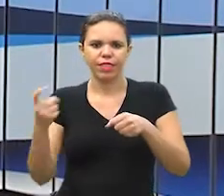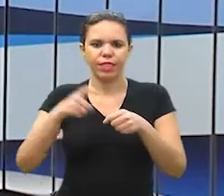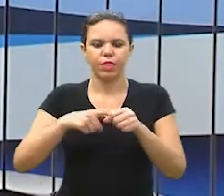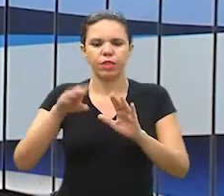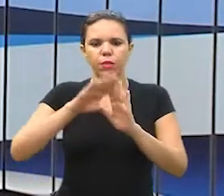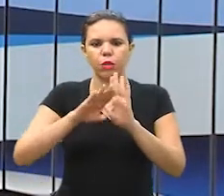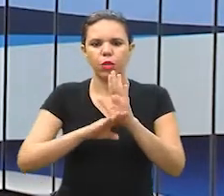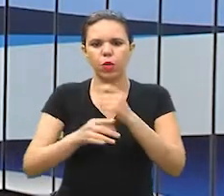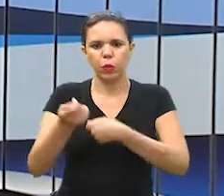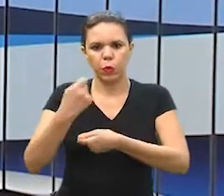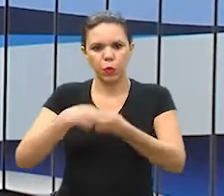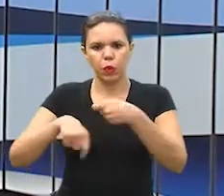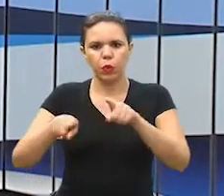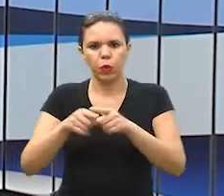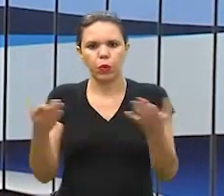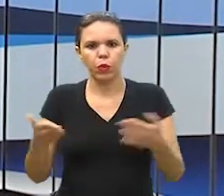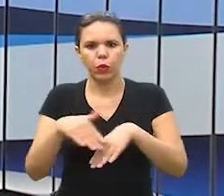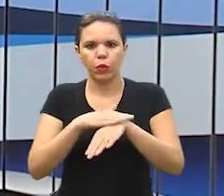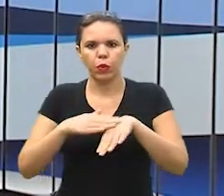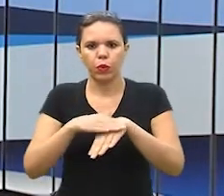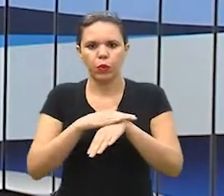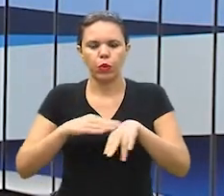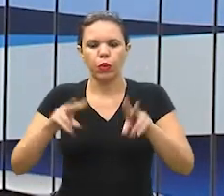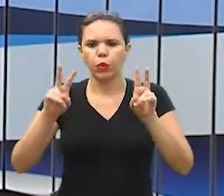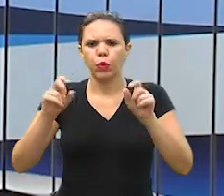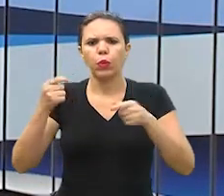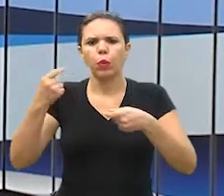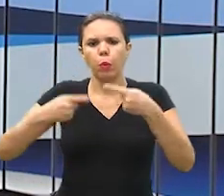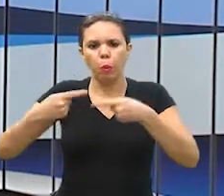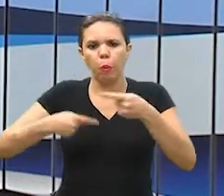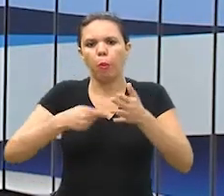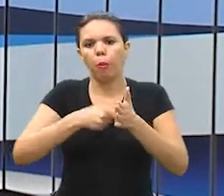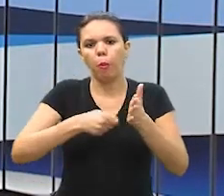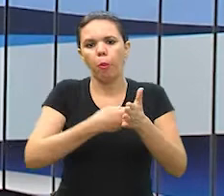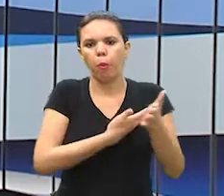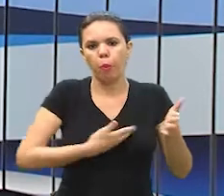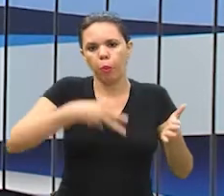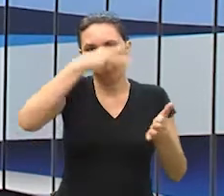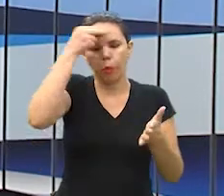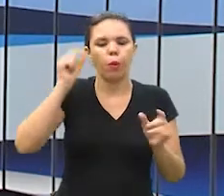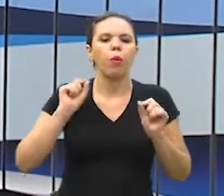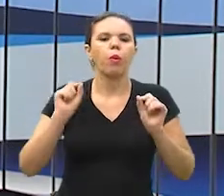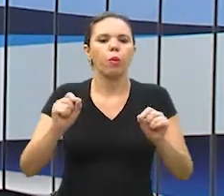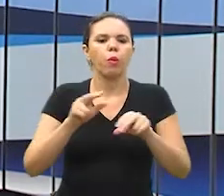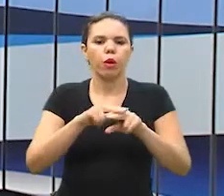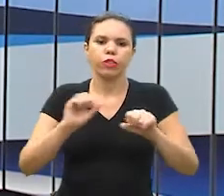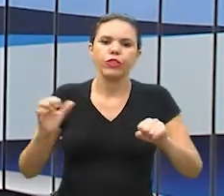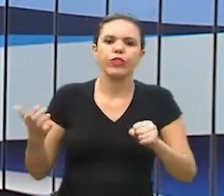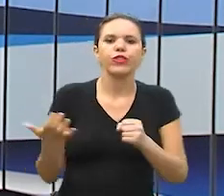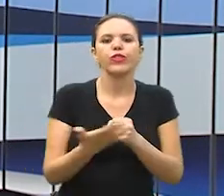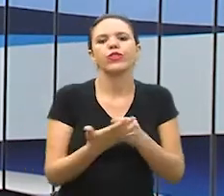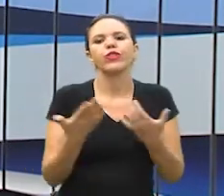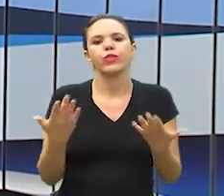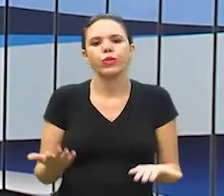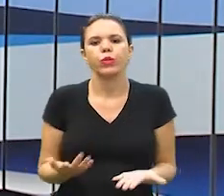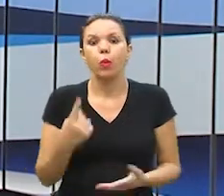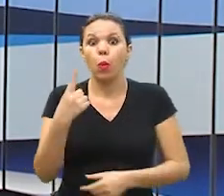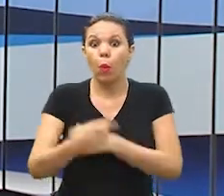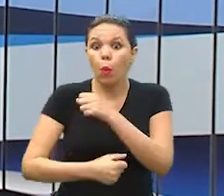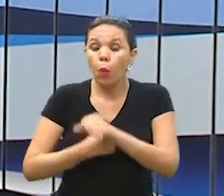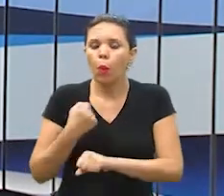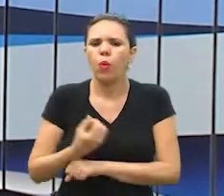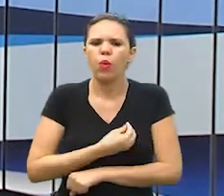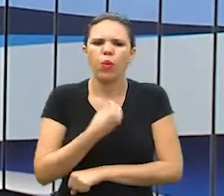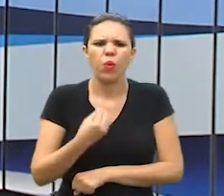Voltamos com Questão de Ordem, hoje conversando sobre políticas públicas em relação à Covid-19, já que há um ano